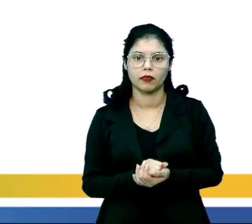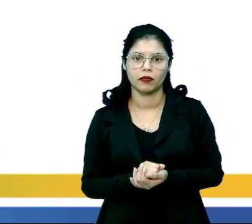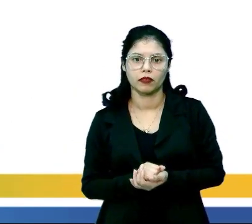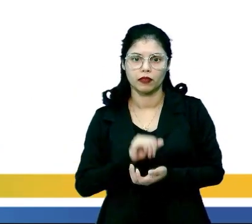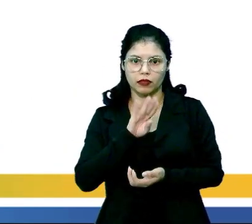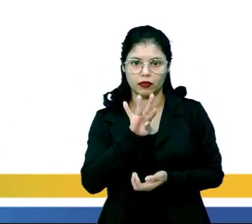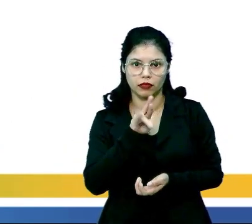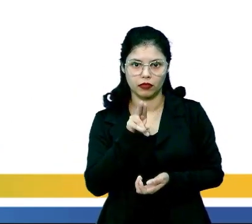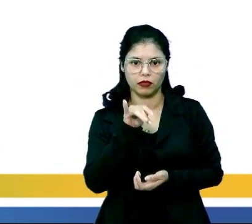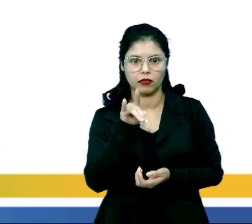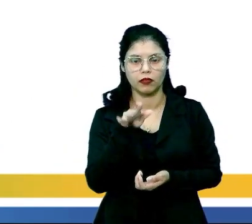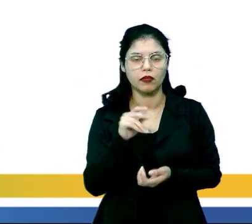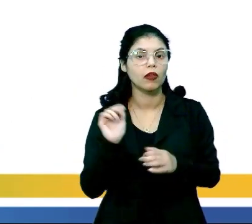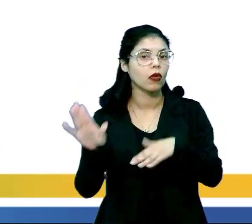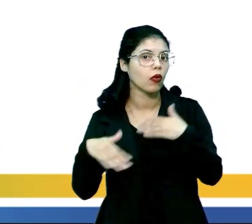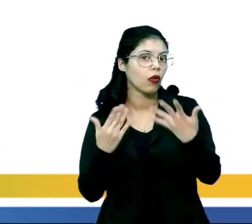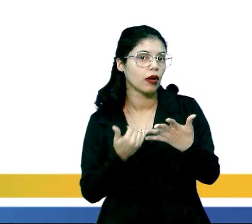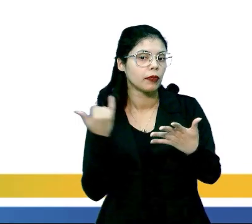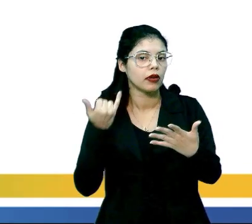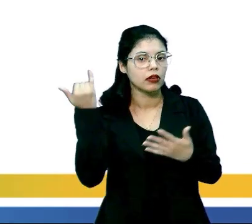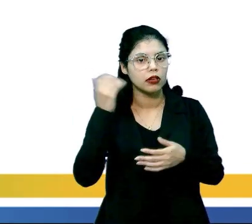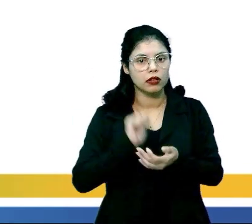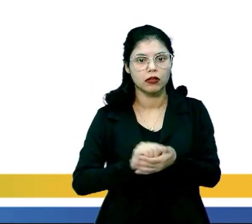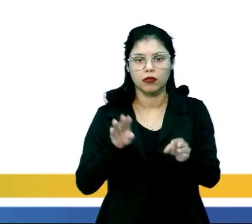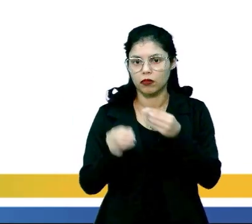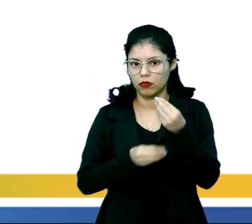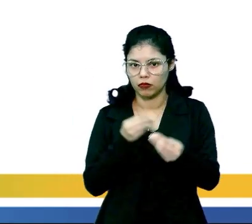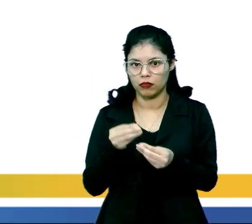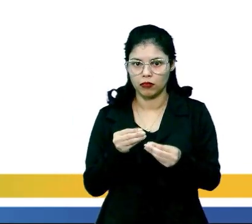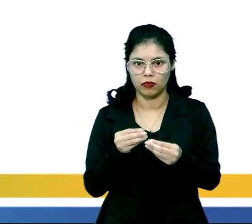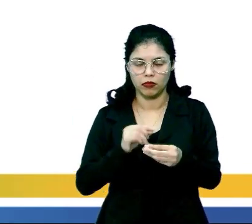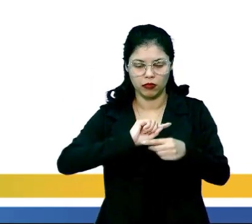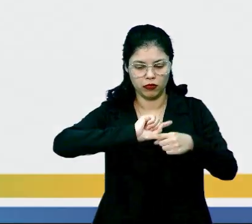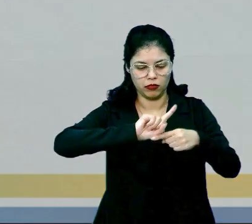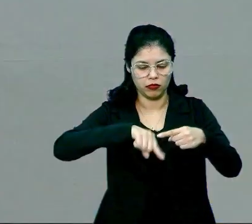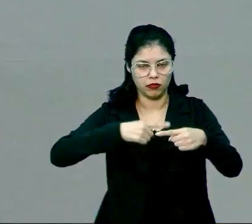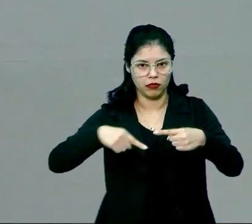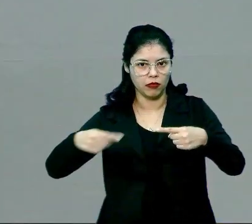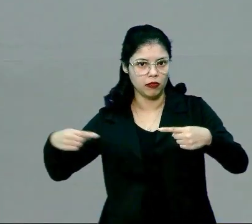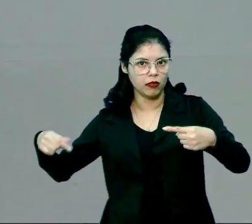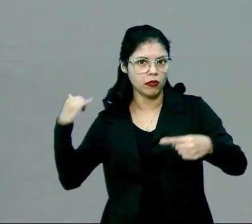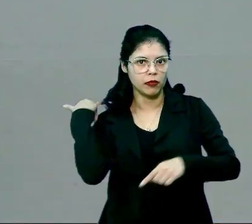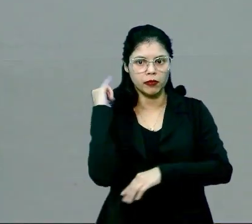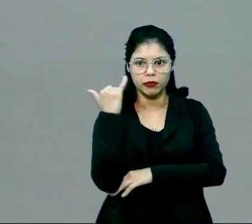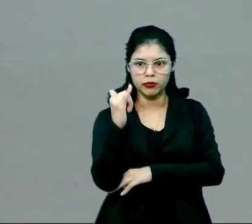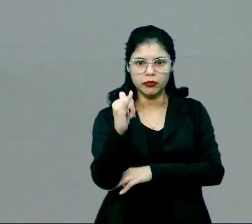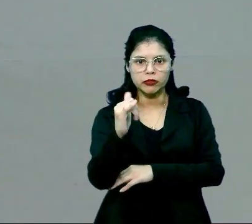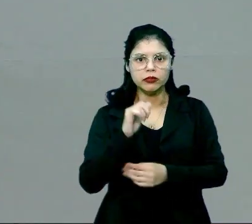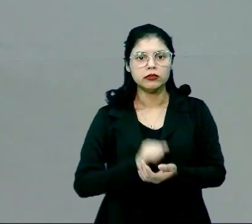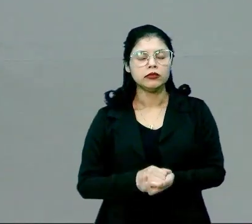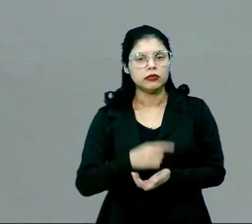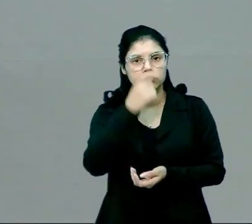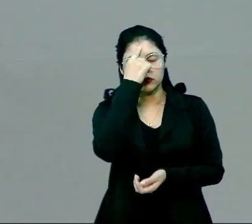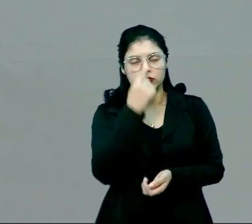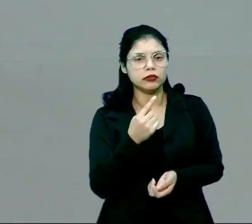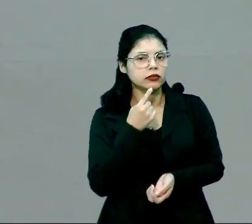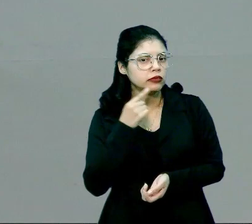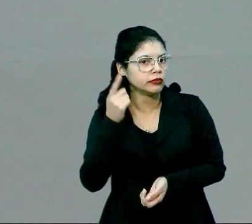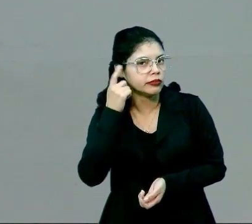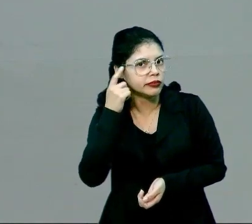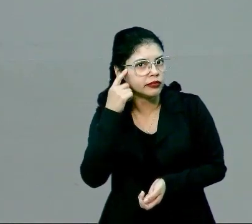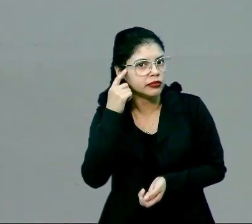de mielina, professora, qual é a função dele? Ele serve como isolante elétrico, pessoal. É só você ter na